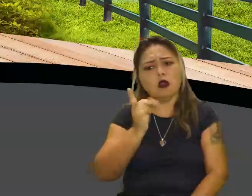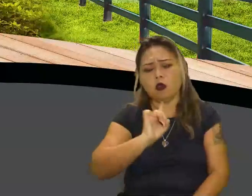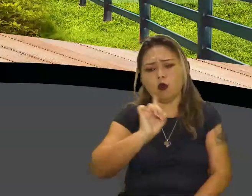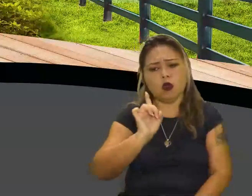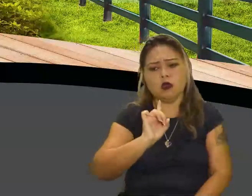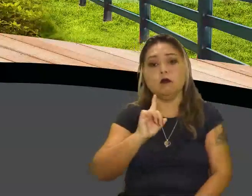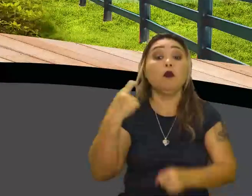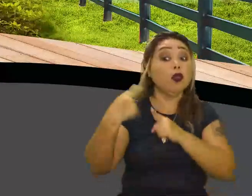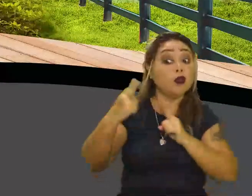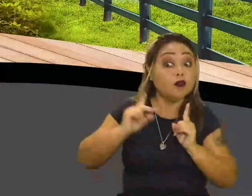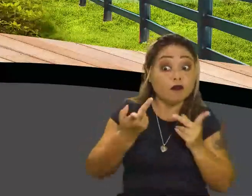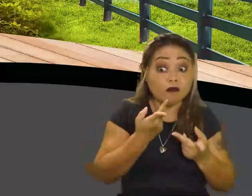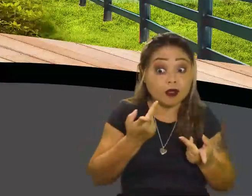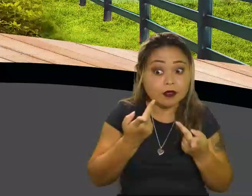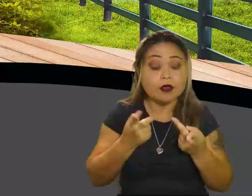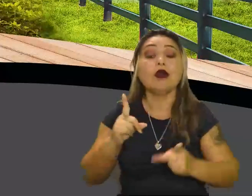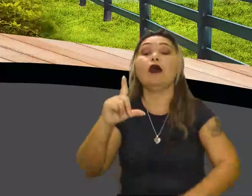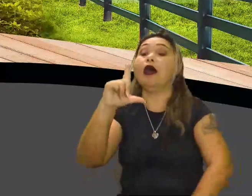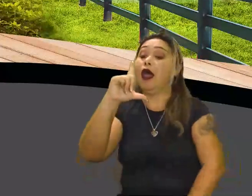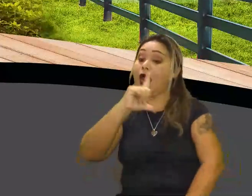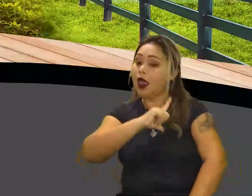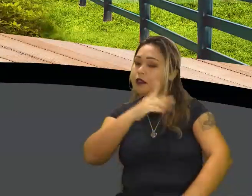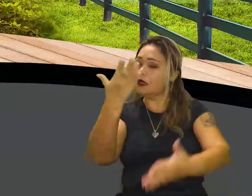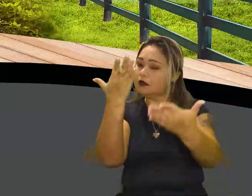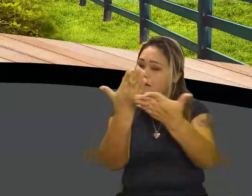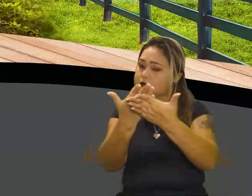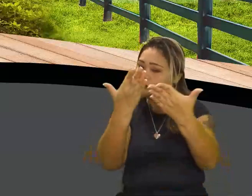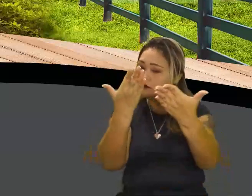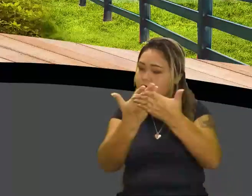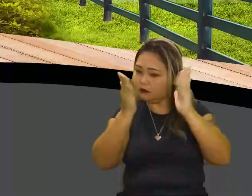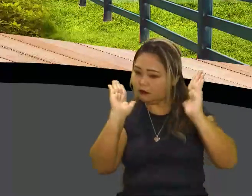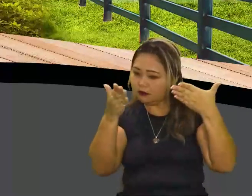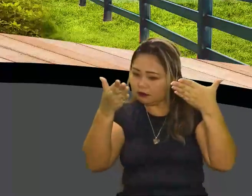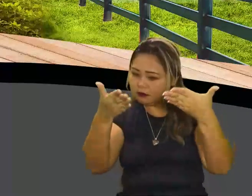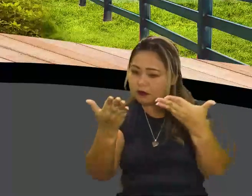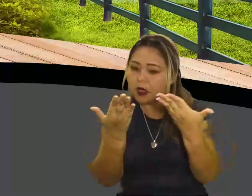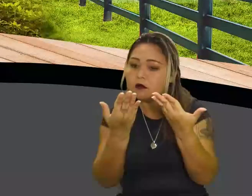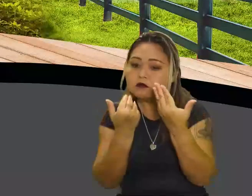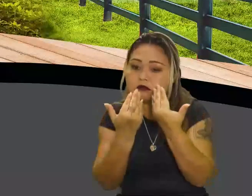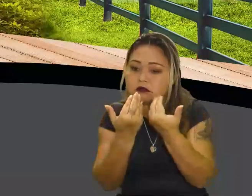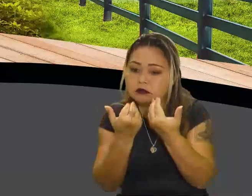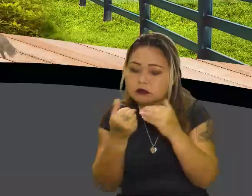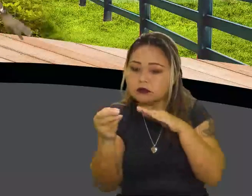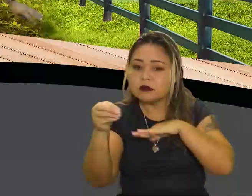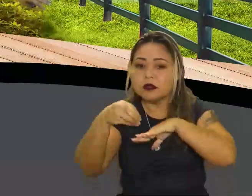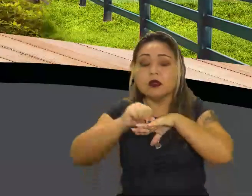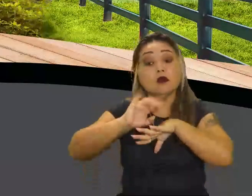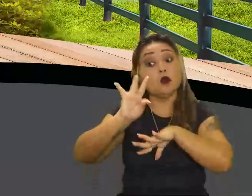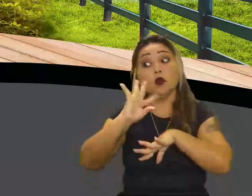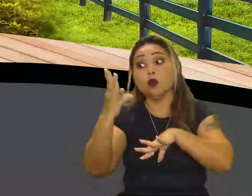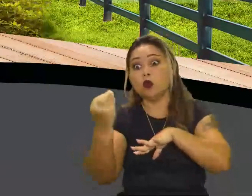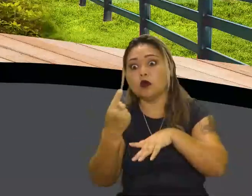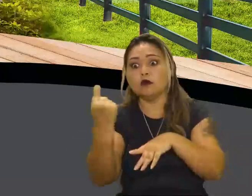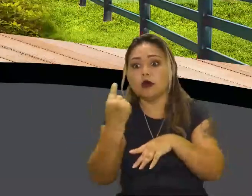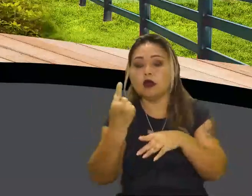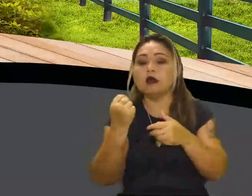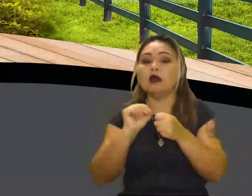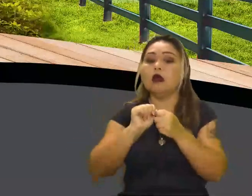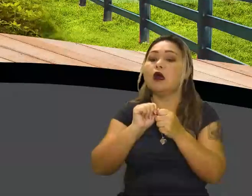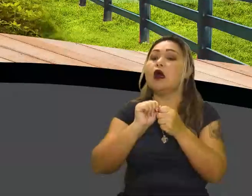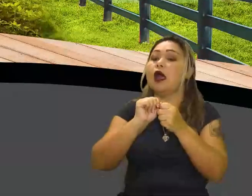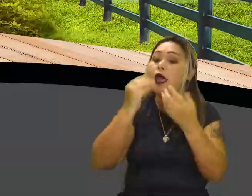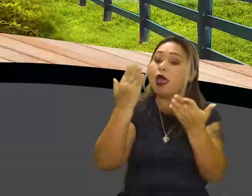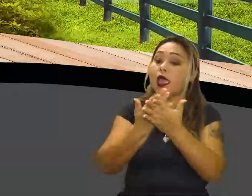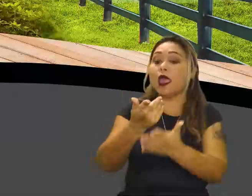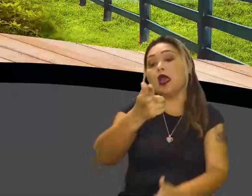porque eu não falei? Porque nós teremos uma aula específica da alimentação. Toda essa nossa primeira unidade é uma aula